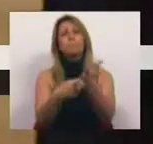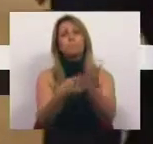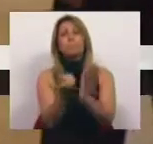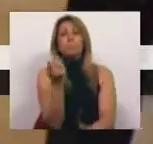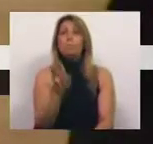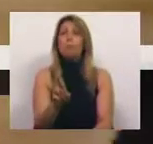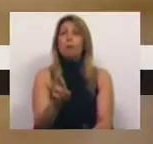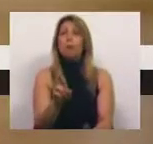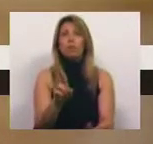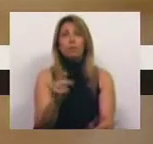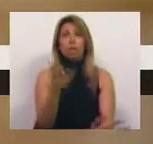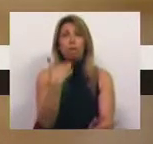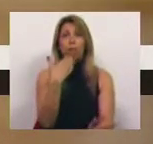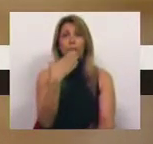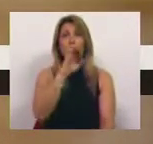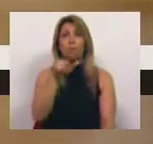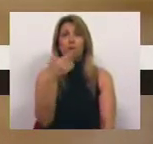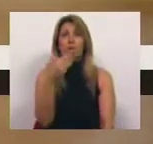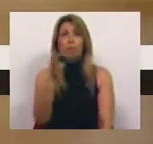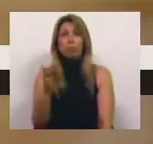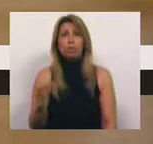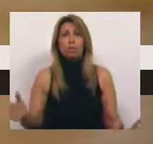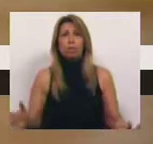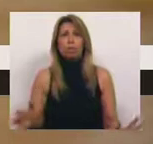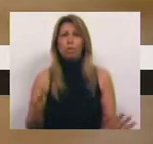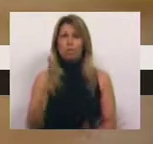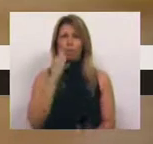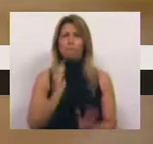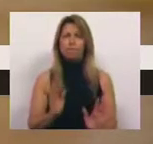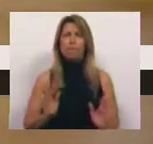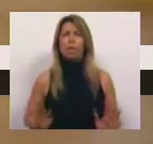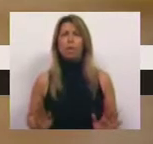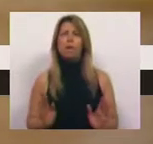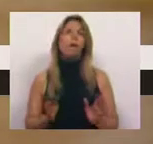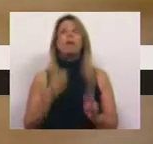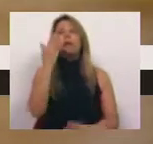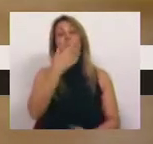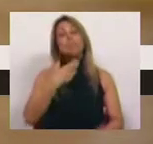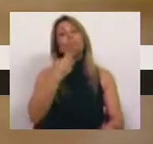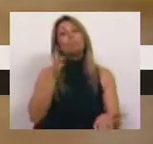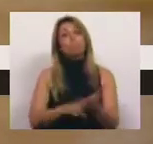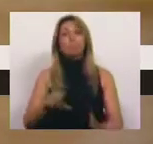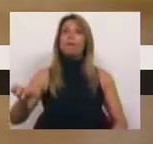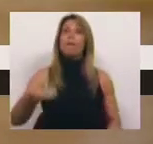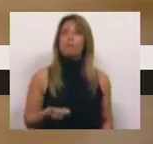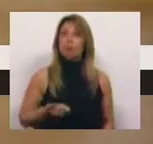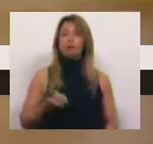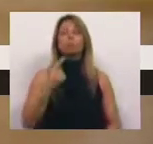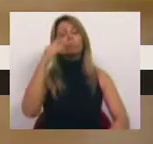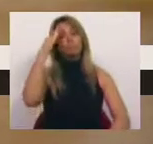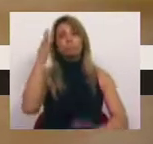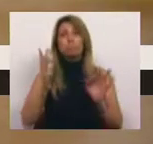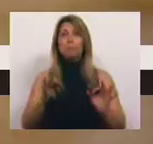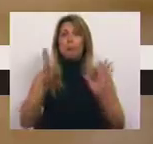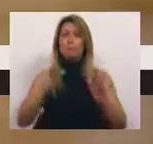de uns míseros 0,7%. É uma vergonha. E se é verdade que os verdes consideram que é preciso acabar de uma vez por